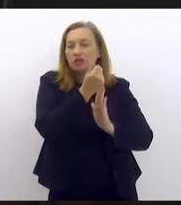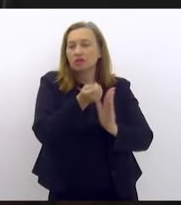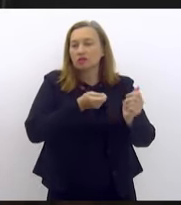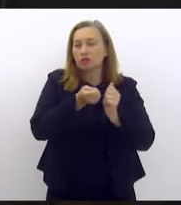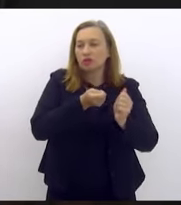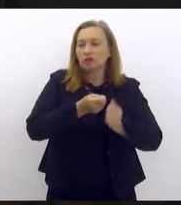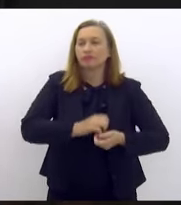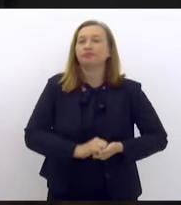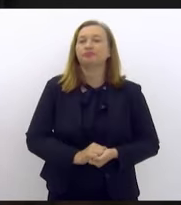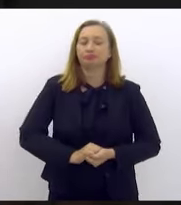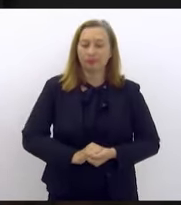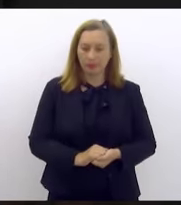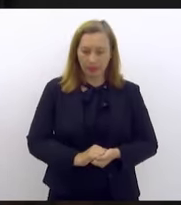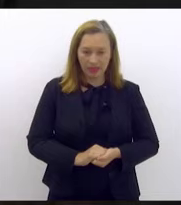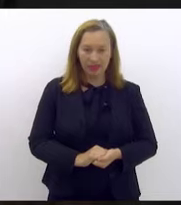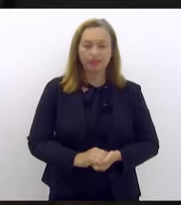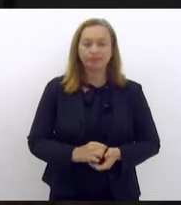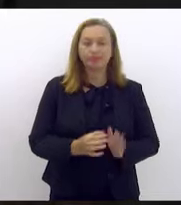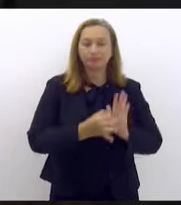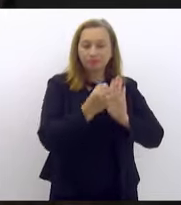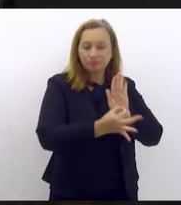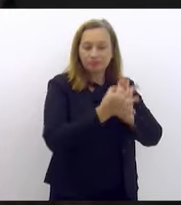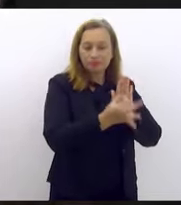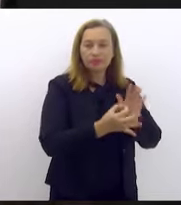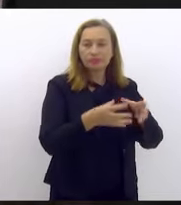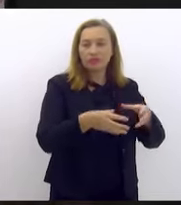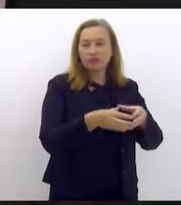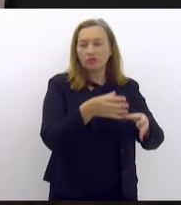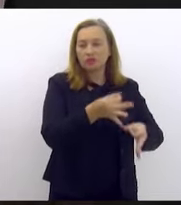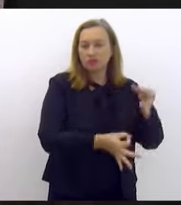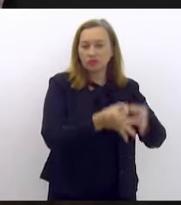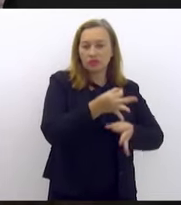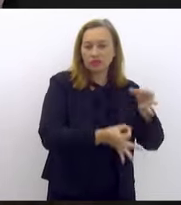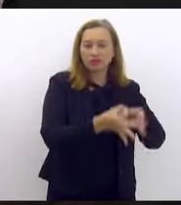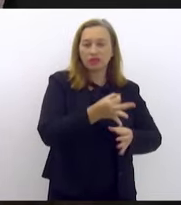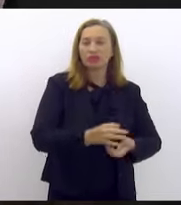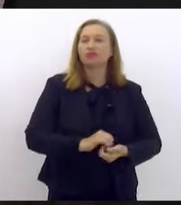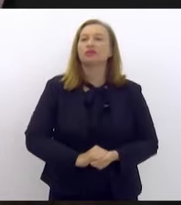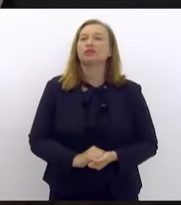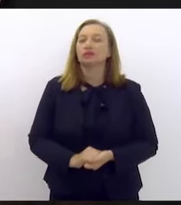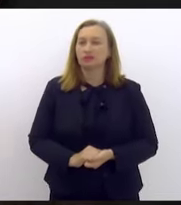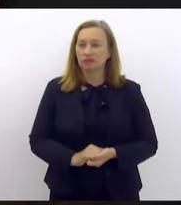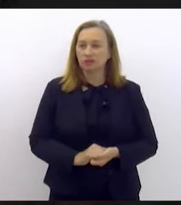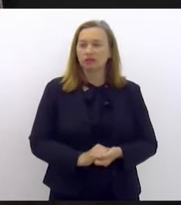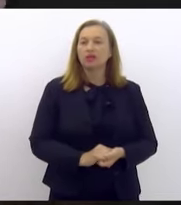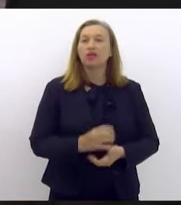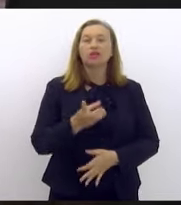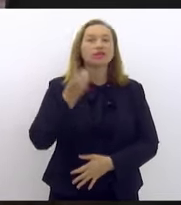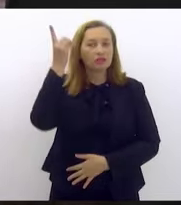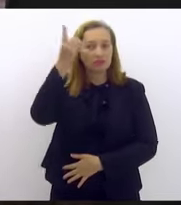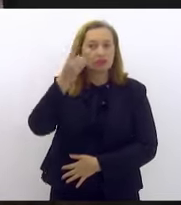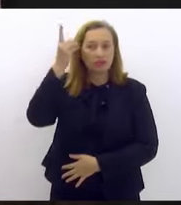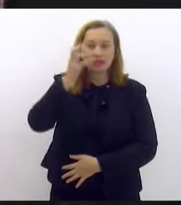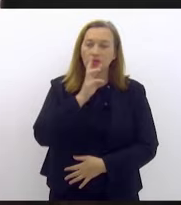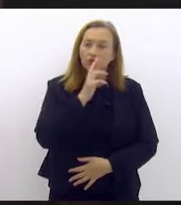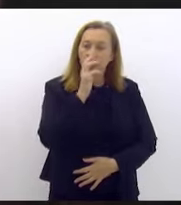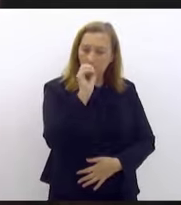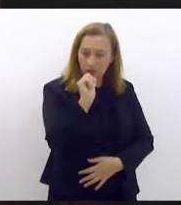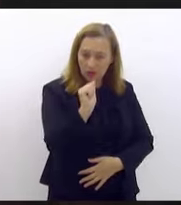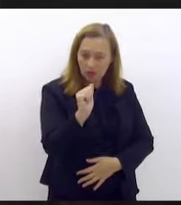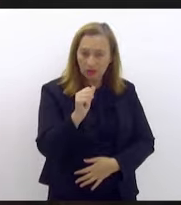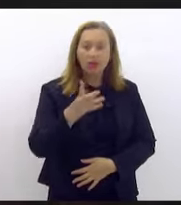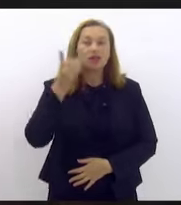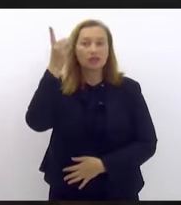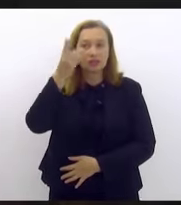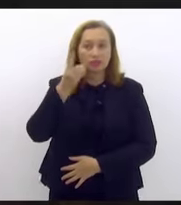e Controle. Para emitir parecer pela Comissão de Constituição e Justiça, deputado Rodrigo Amorim.